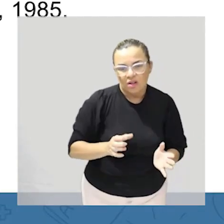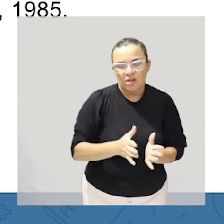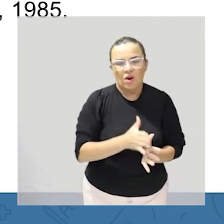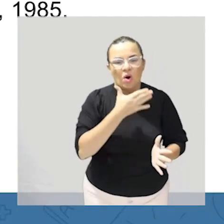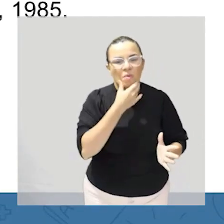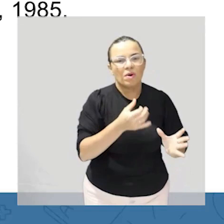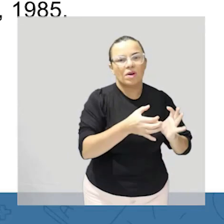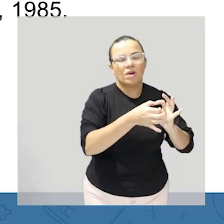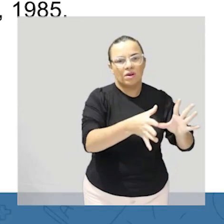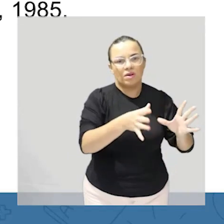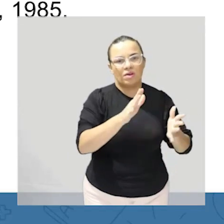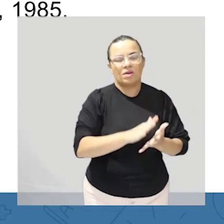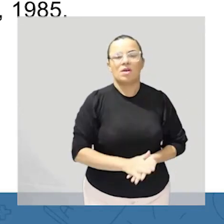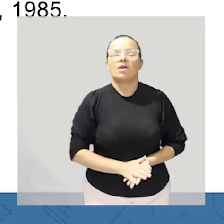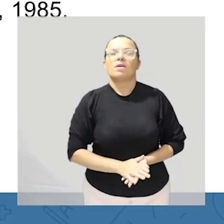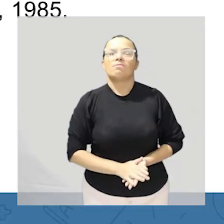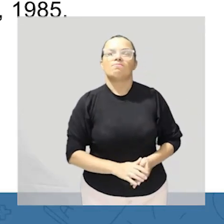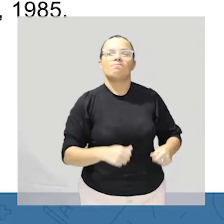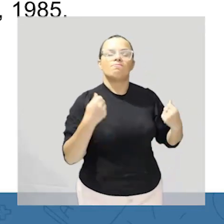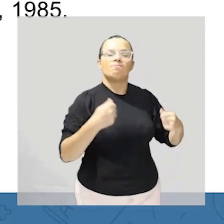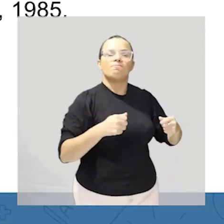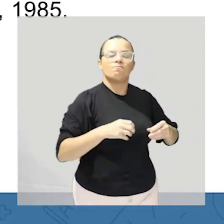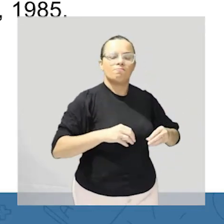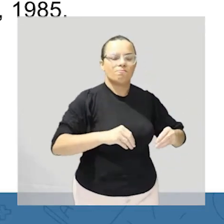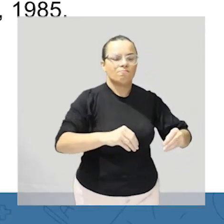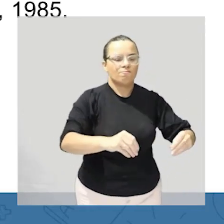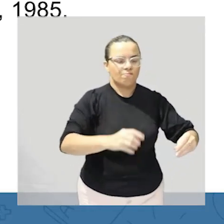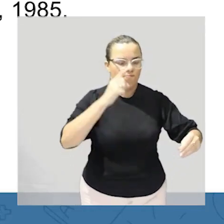ter o quê? Terras. Você tem que